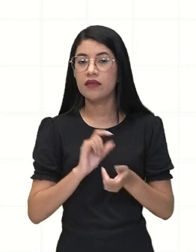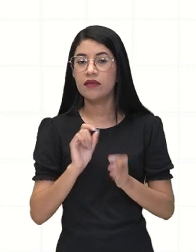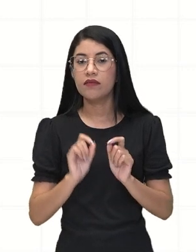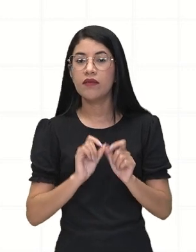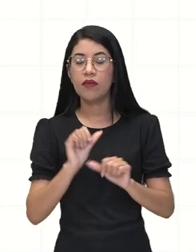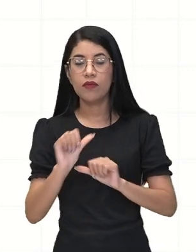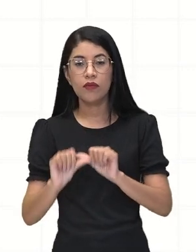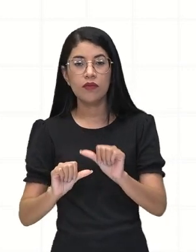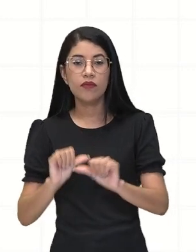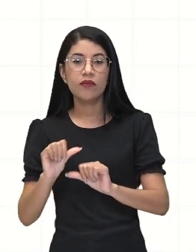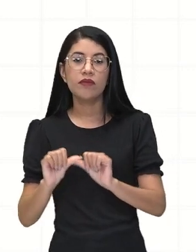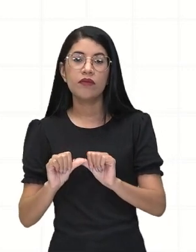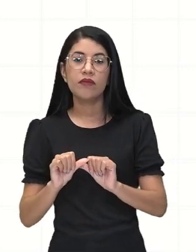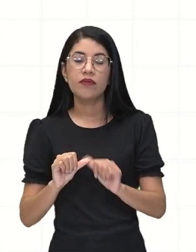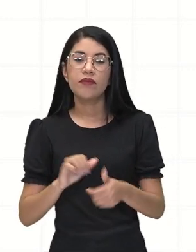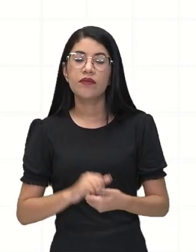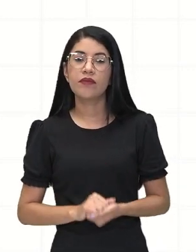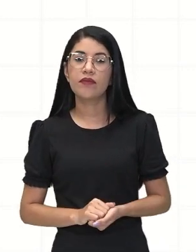em